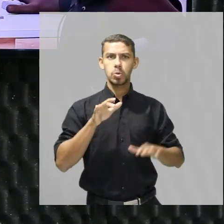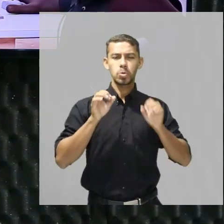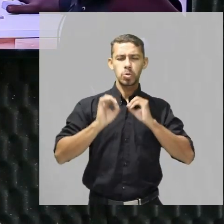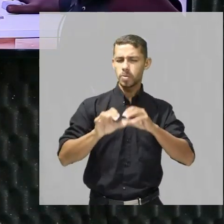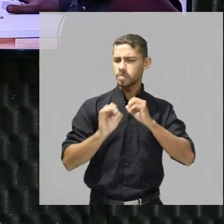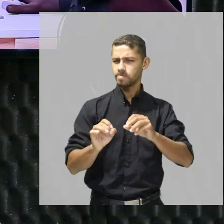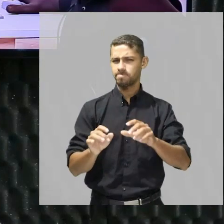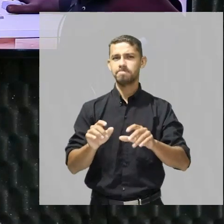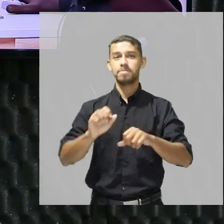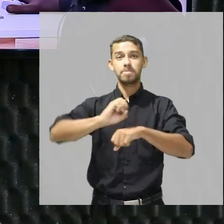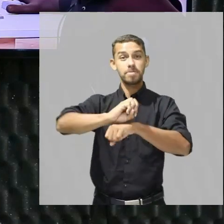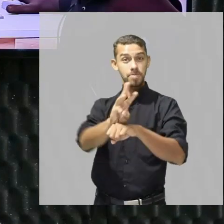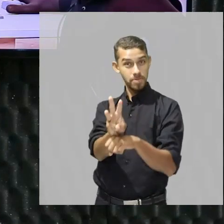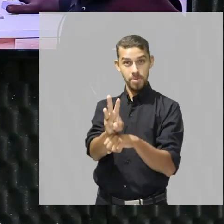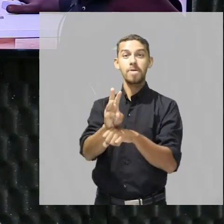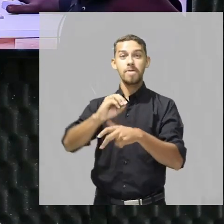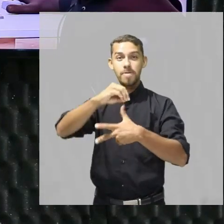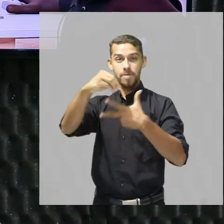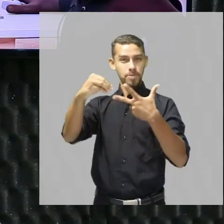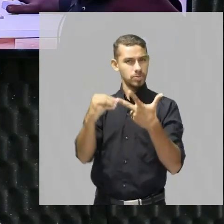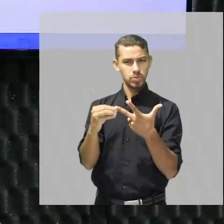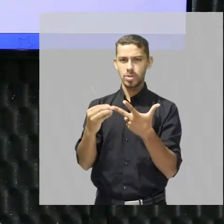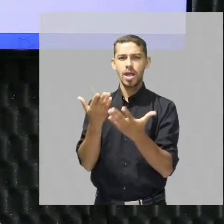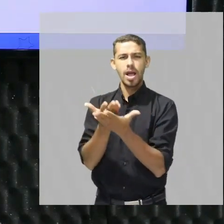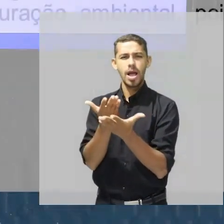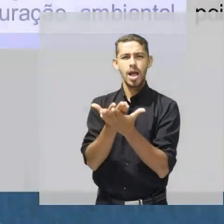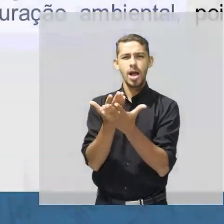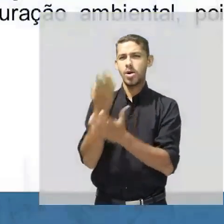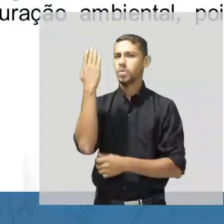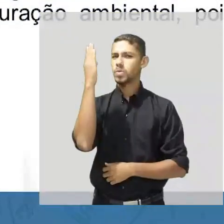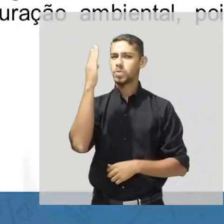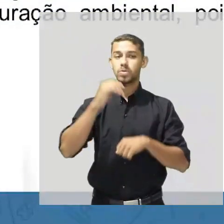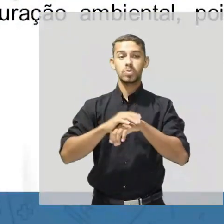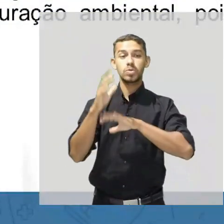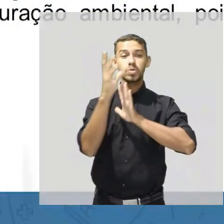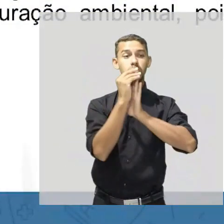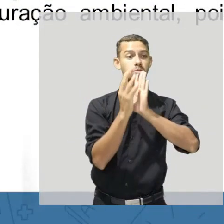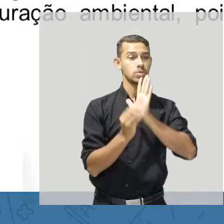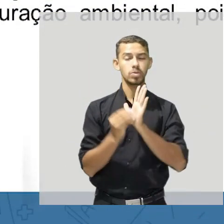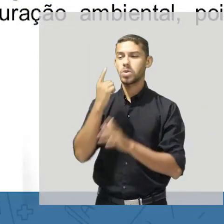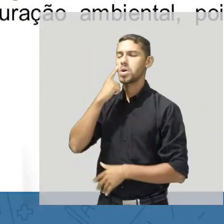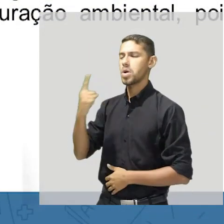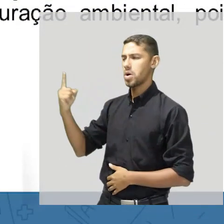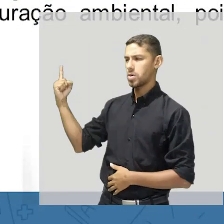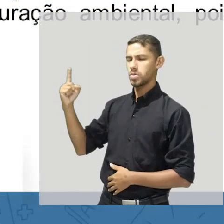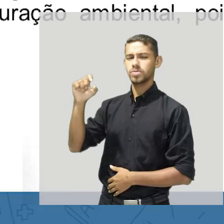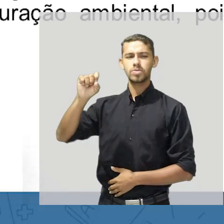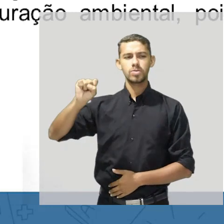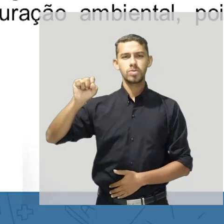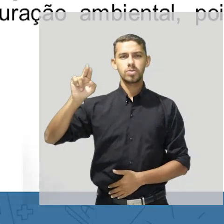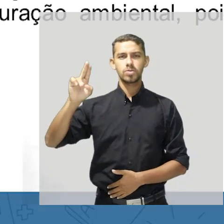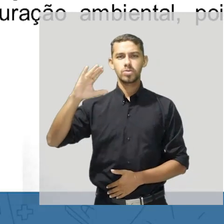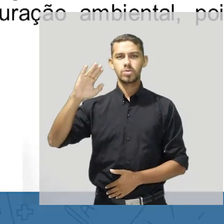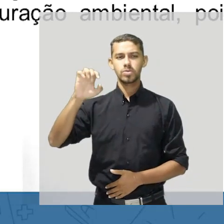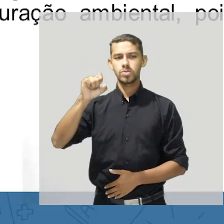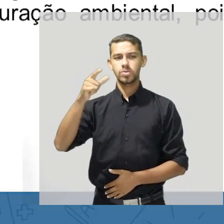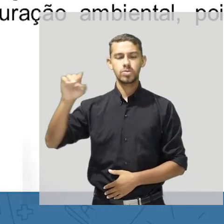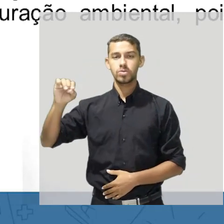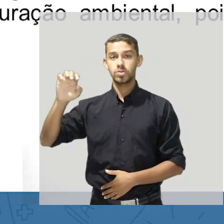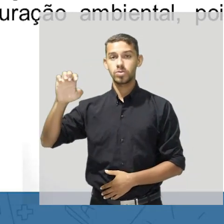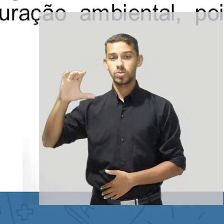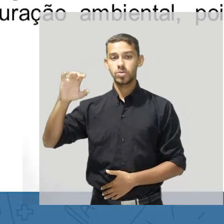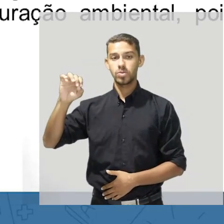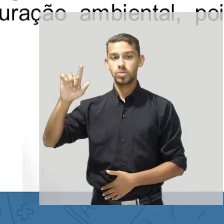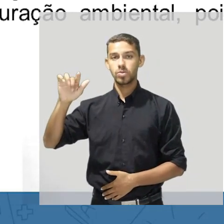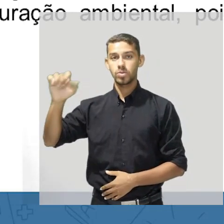uma aula de biologia. Hoje nós vamos estudar mais um conteúdo que é o conteúdo de sucessão ecológica. Nós estamos trabalhando aqui uma série de